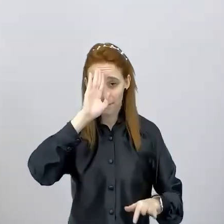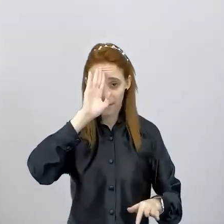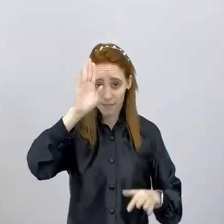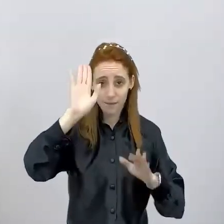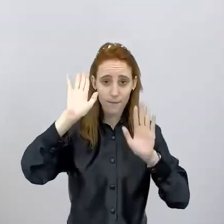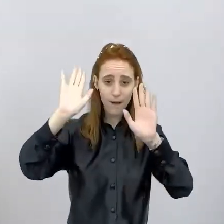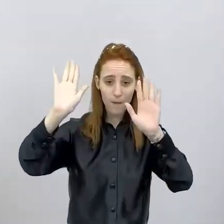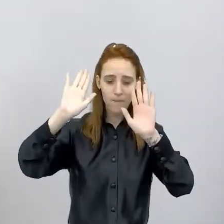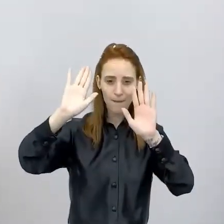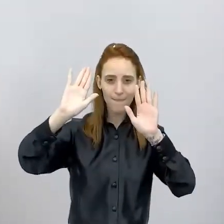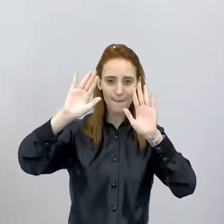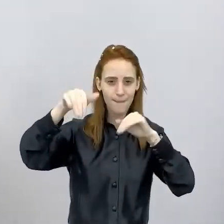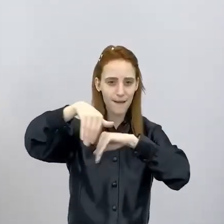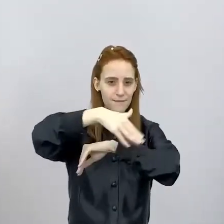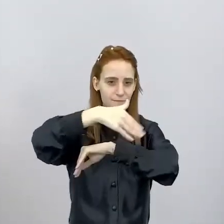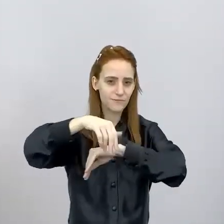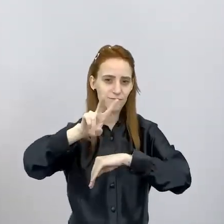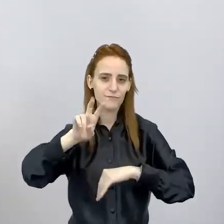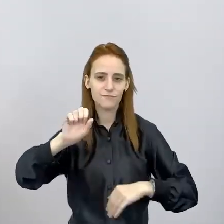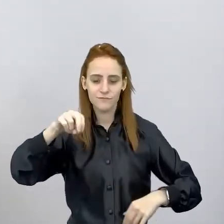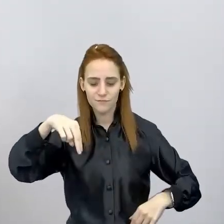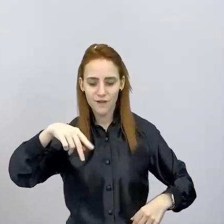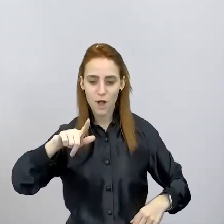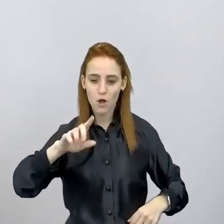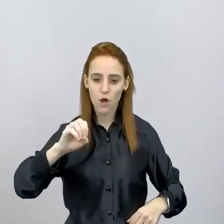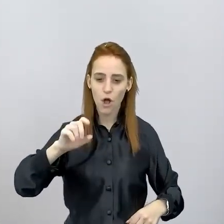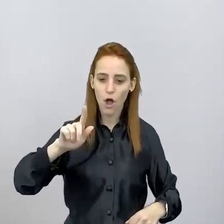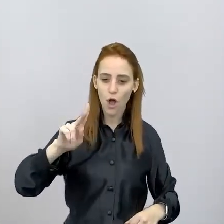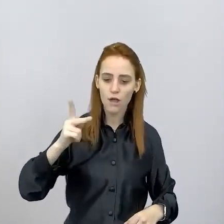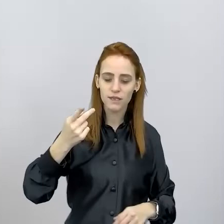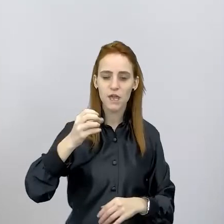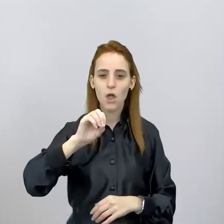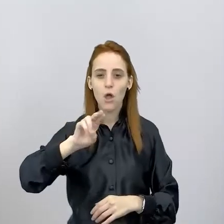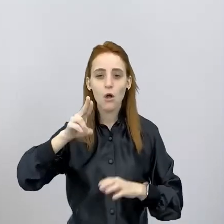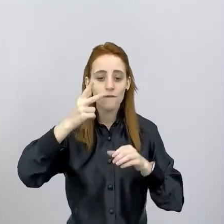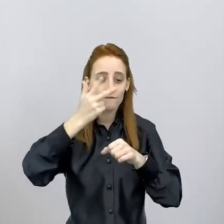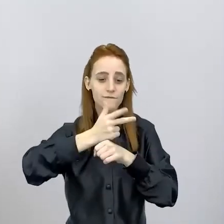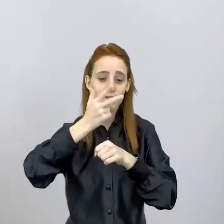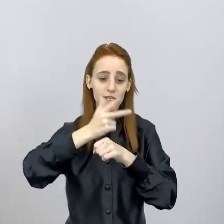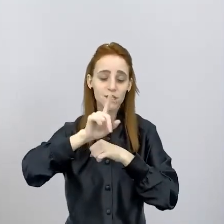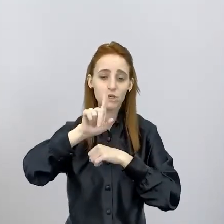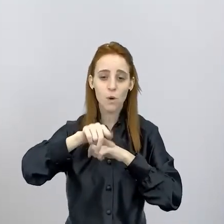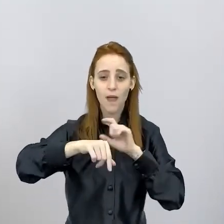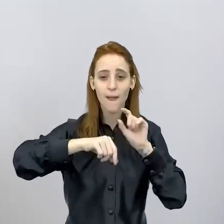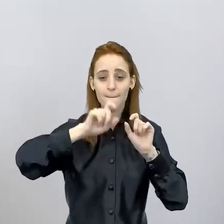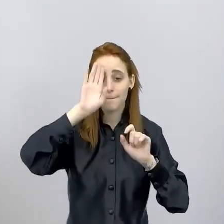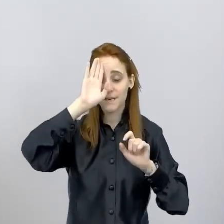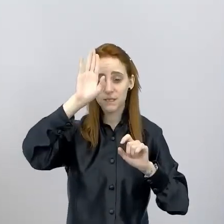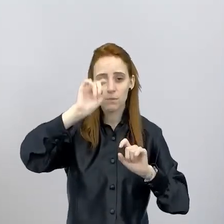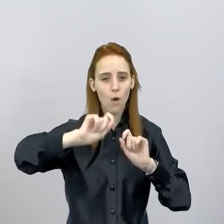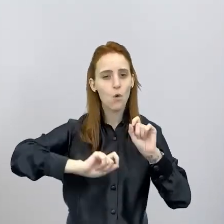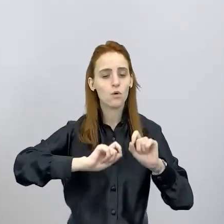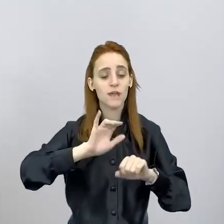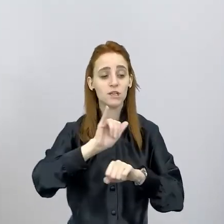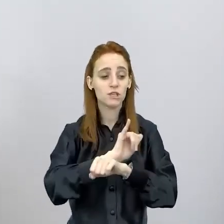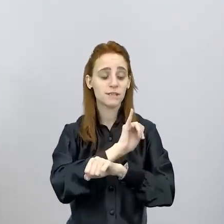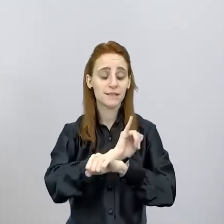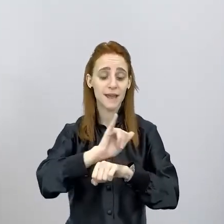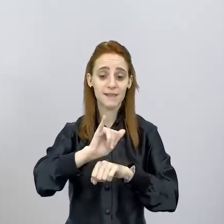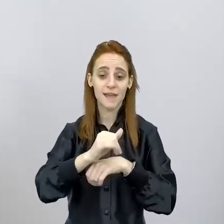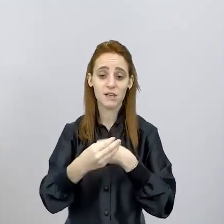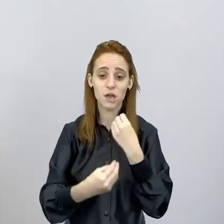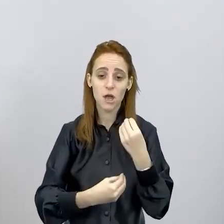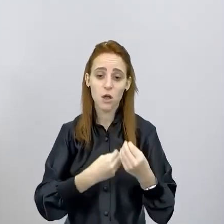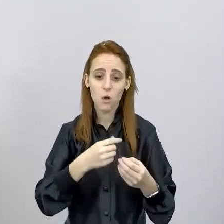lá no Padlet, do que produzir lá no blog, ou fazer um vídeo, uma canção, é você descobrir estratégias de que as pessoas